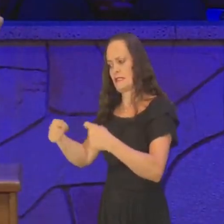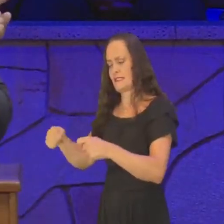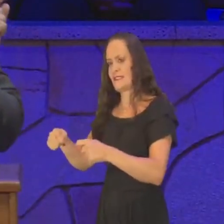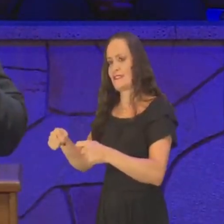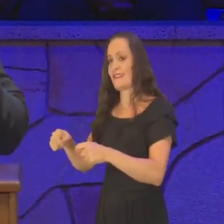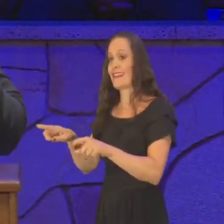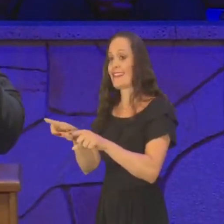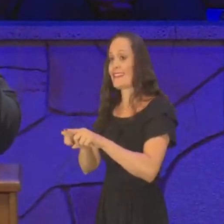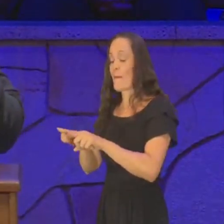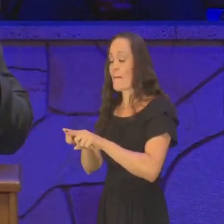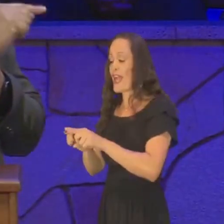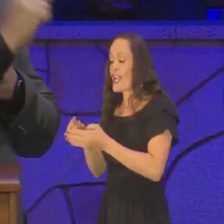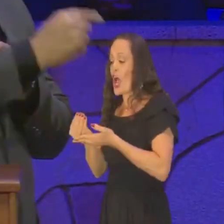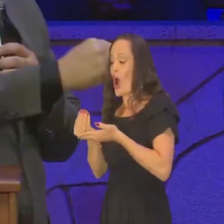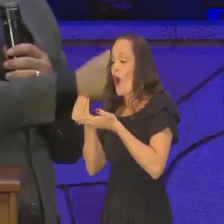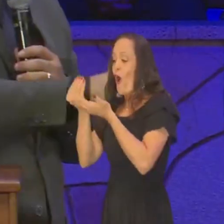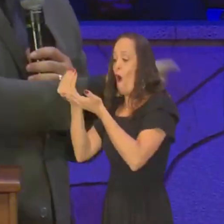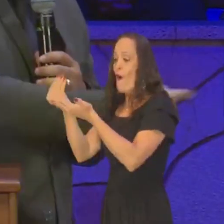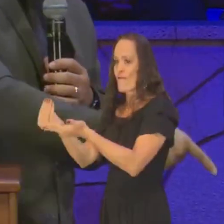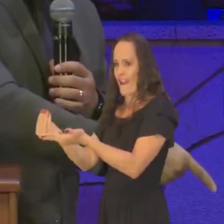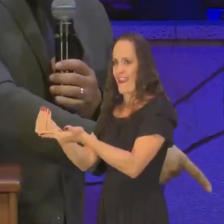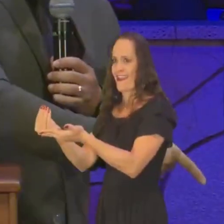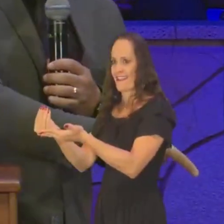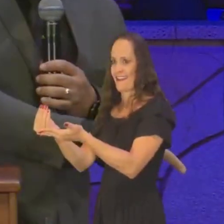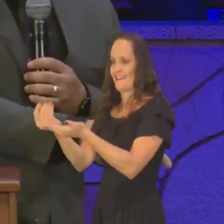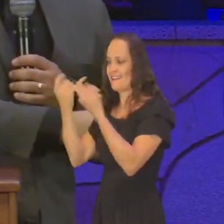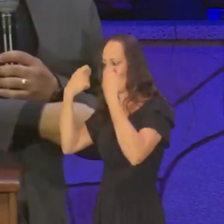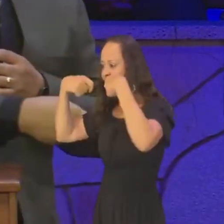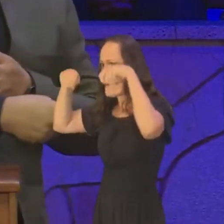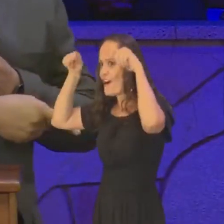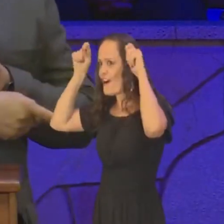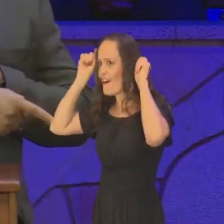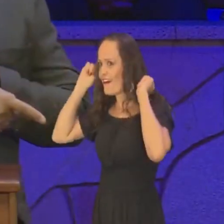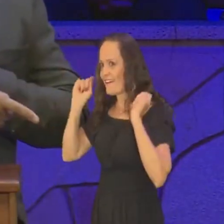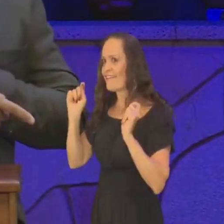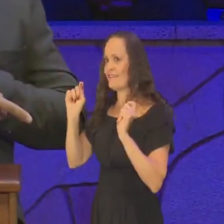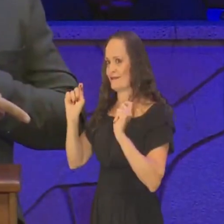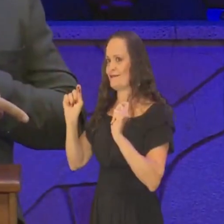oferta que precisaria ser colocada sobre o altar,